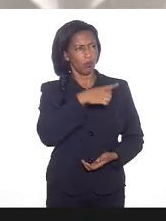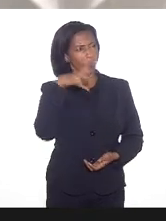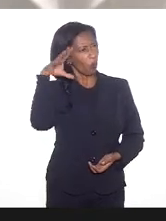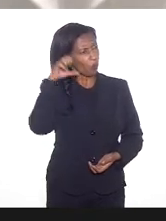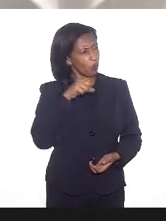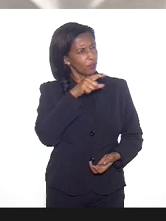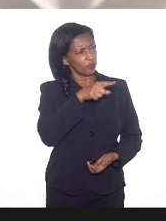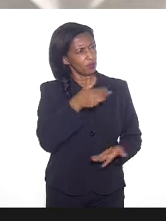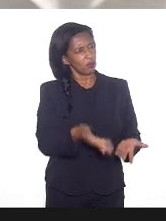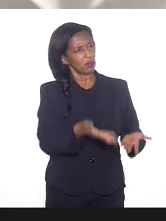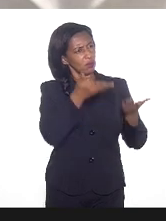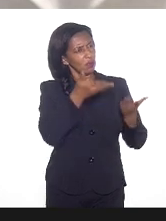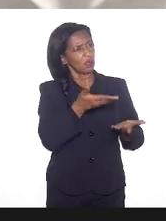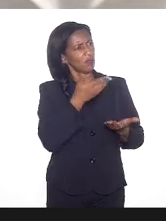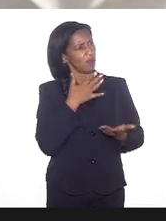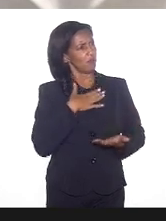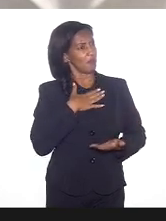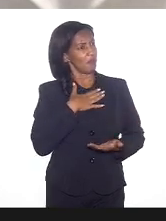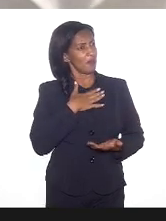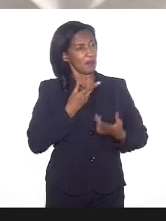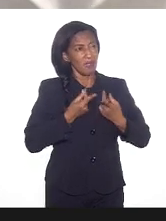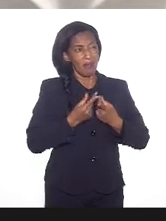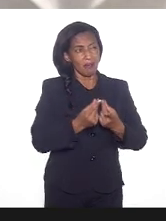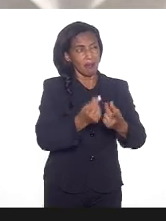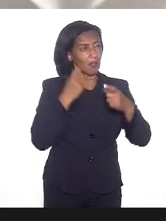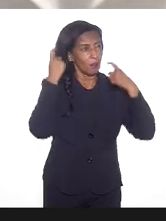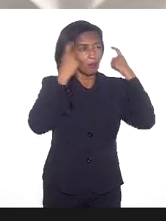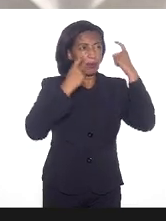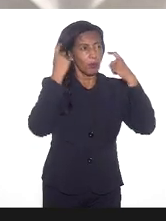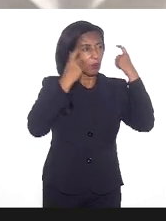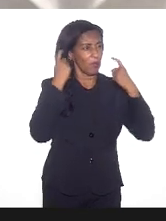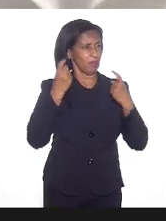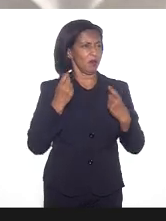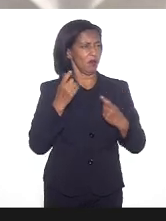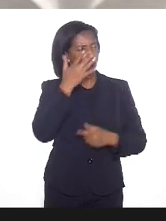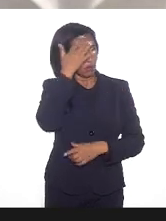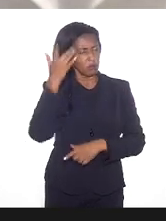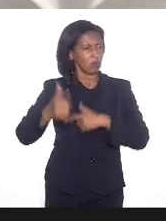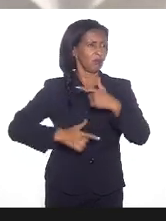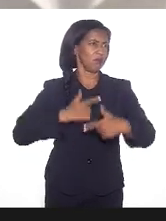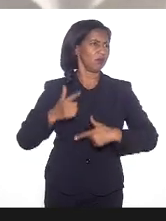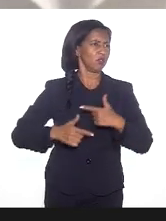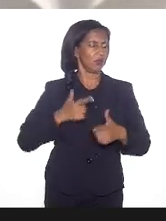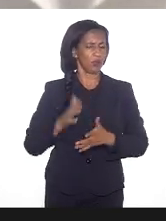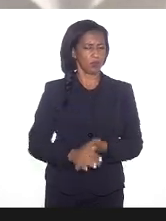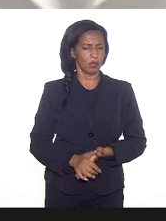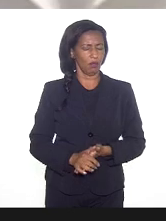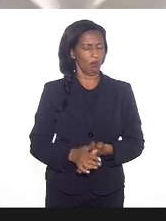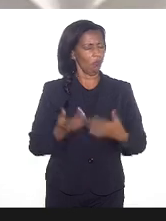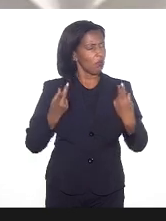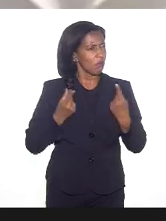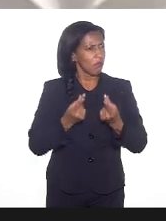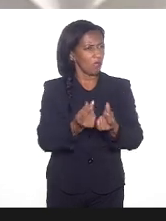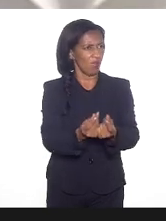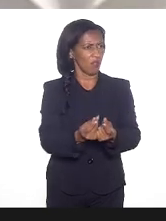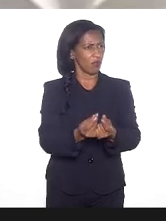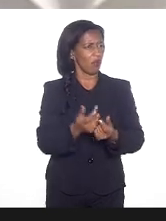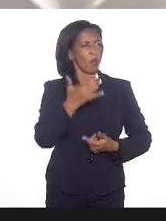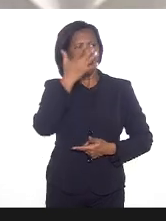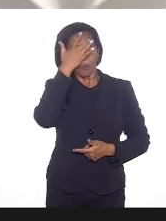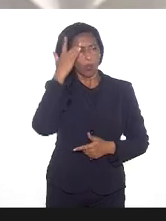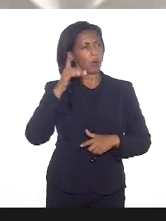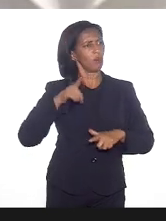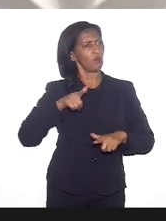ouvir Vossa Excelência dizer da minha eterna preocupação com os servidores públicos. Eterna, porque os servidores